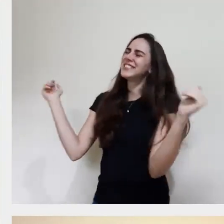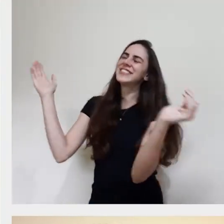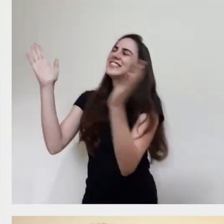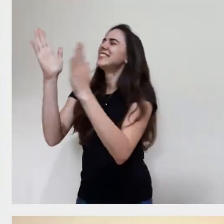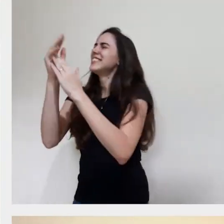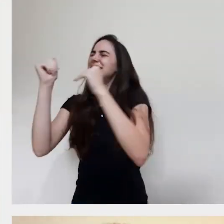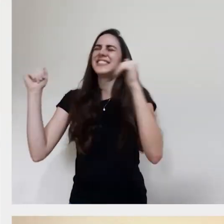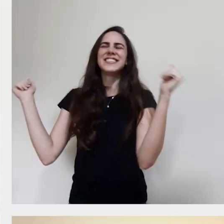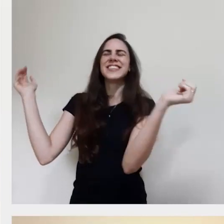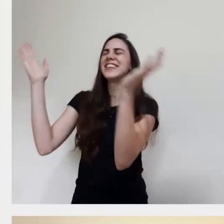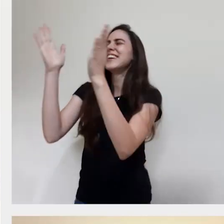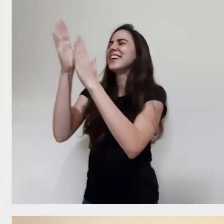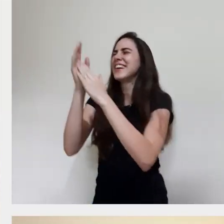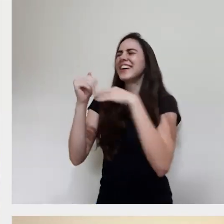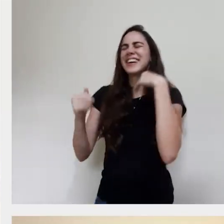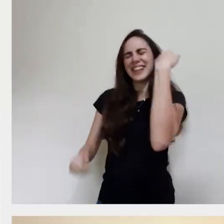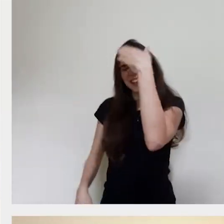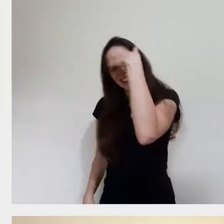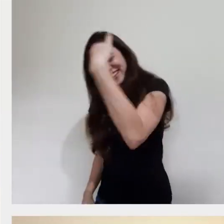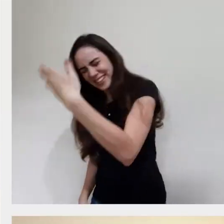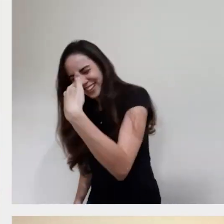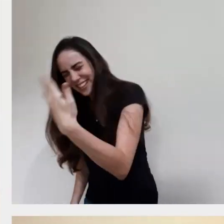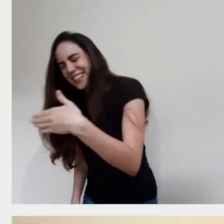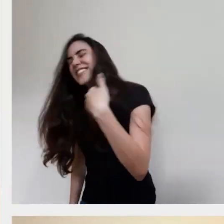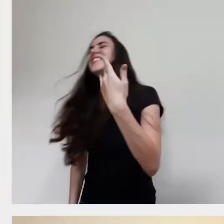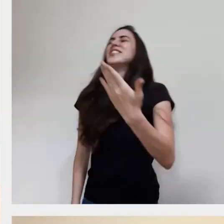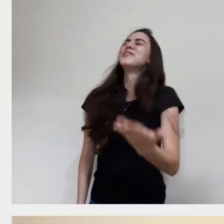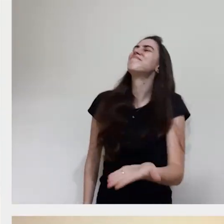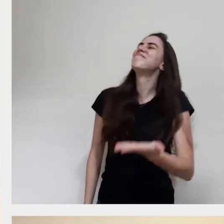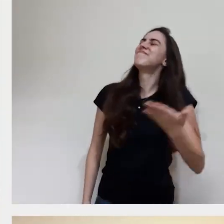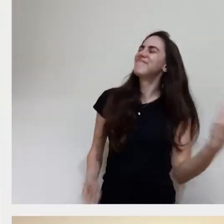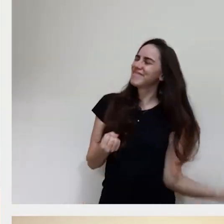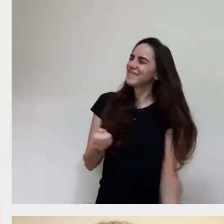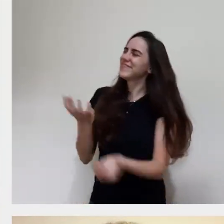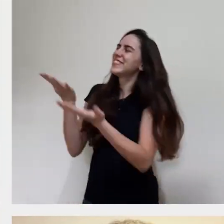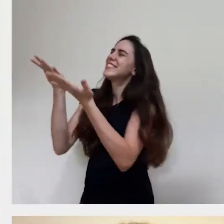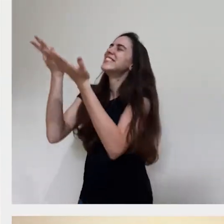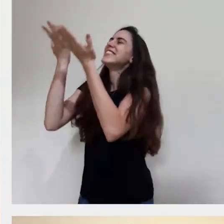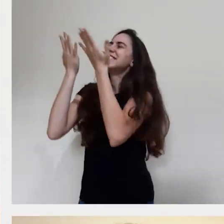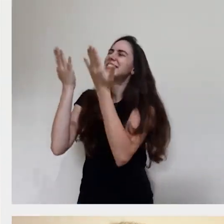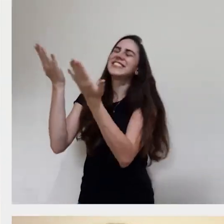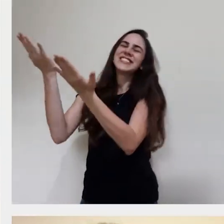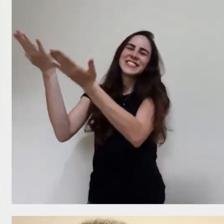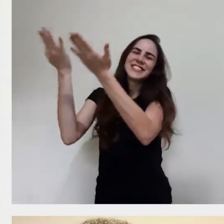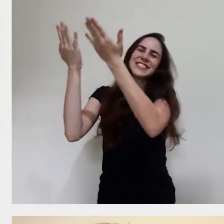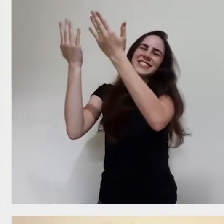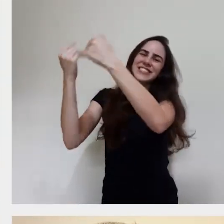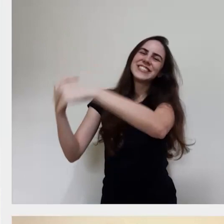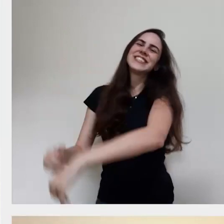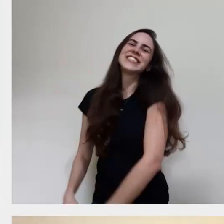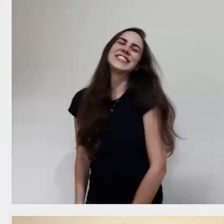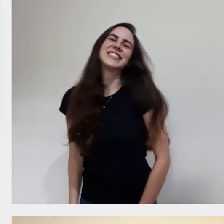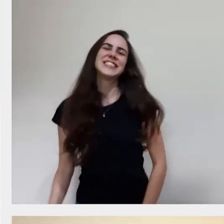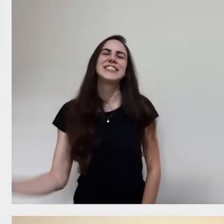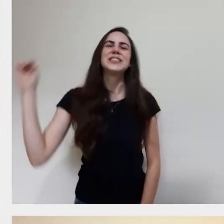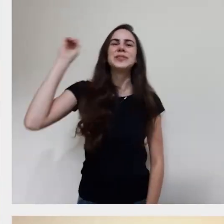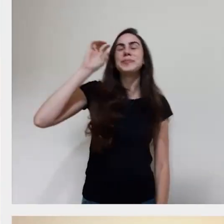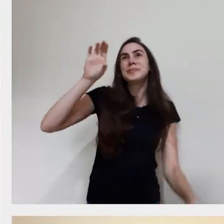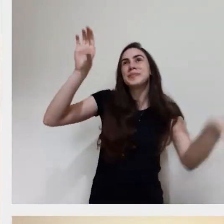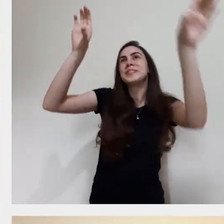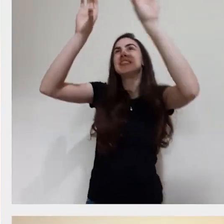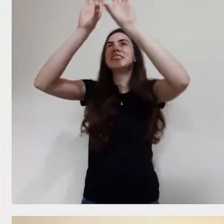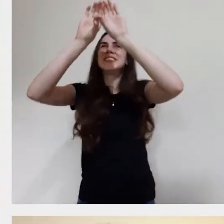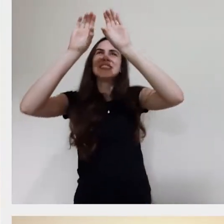Salvador, a Jesus Redentor. A Deus